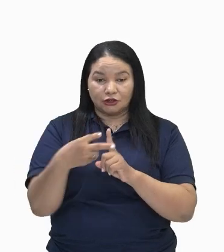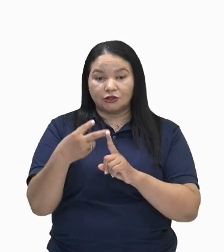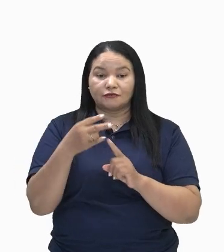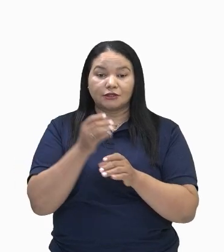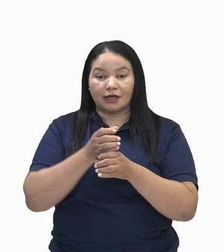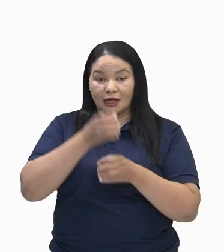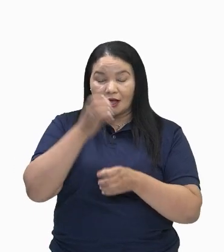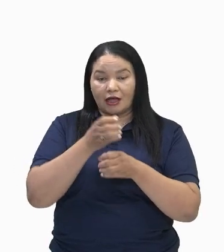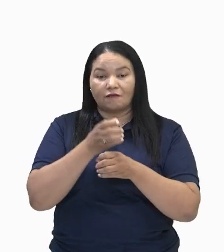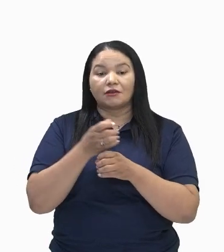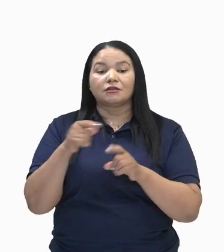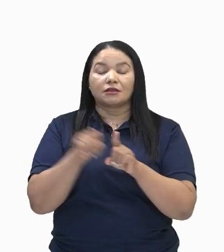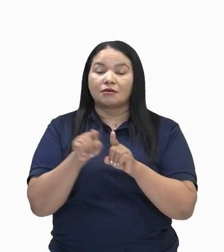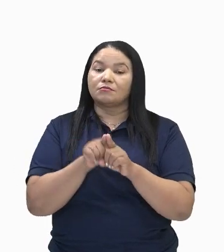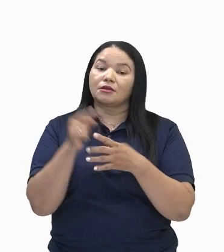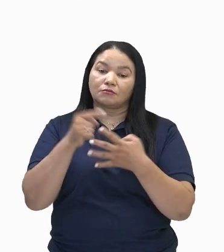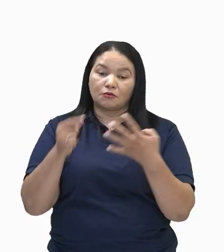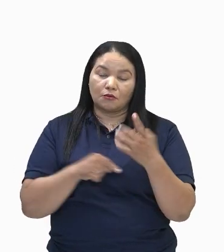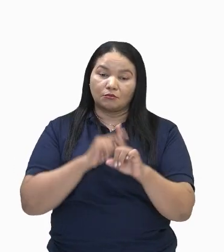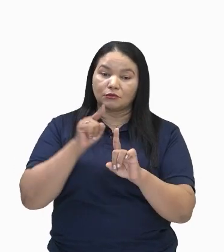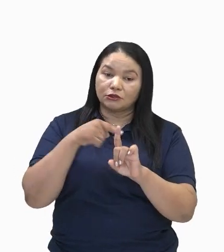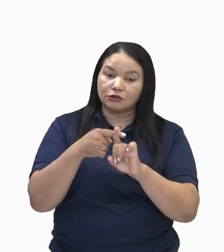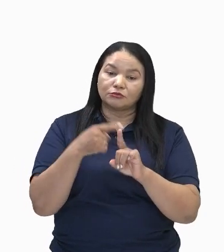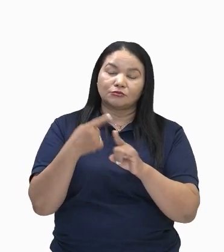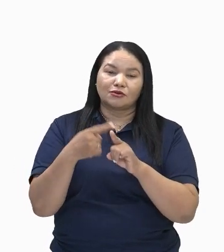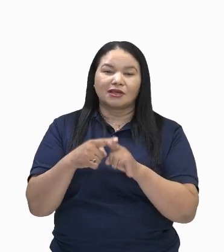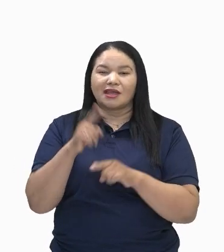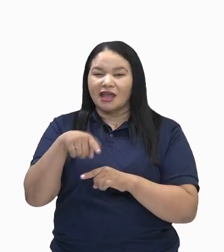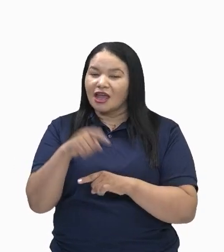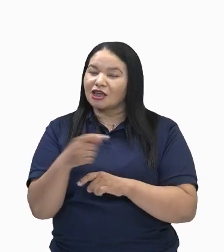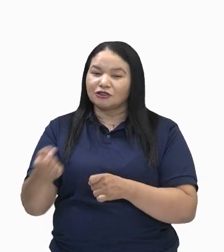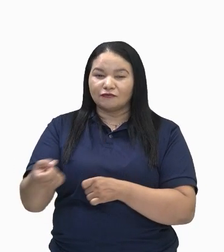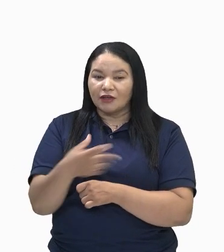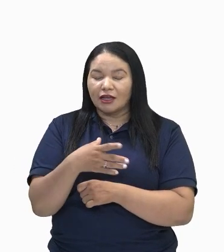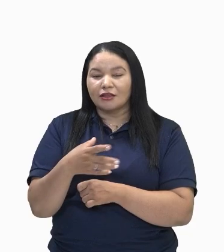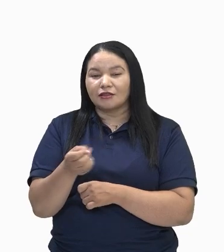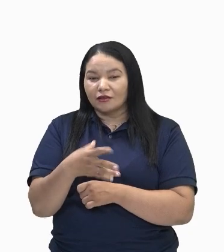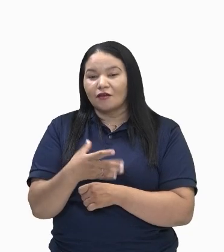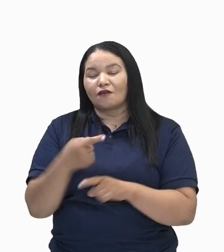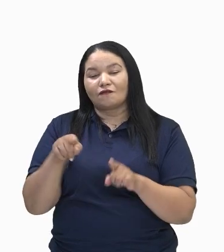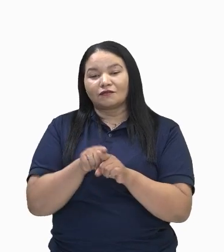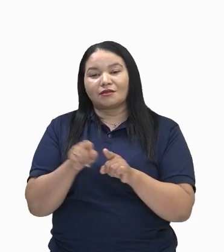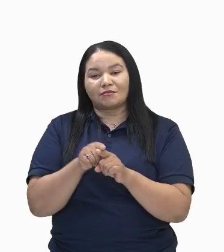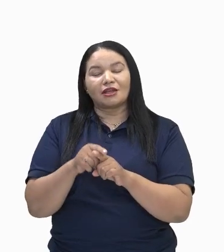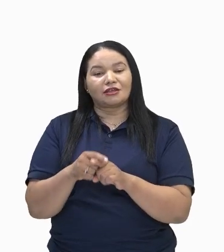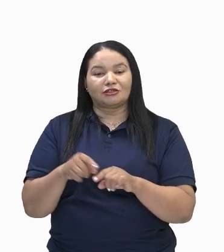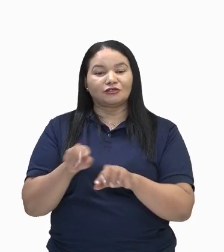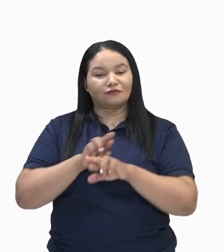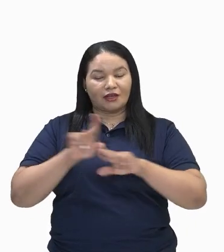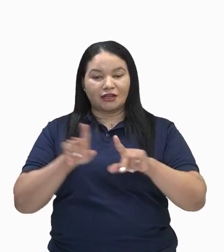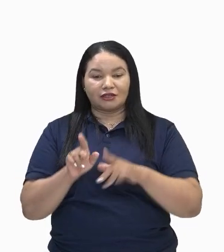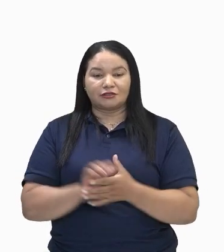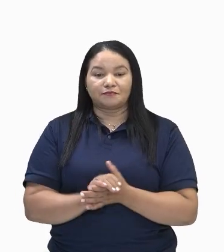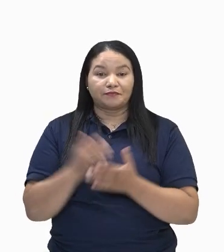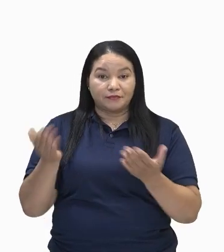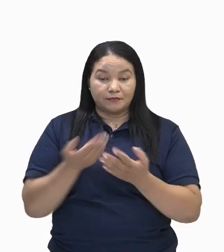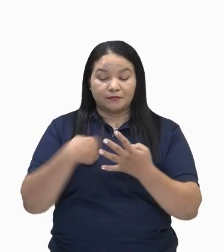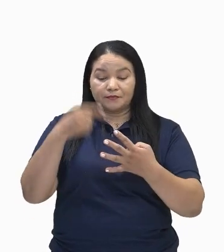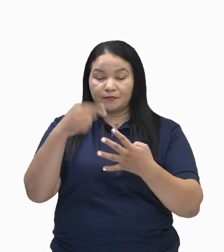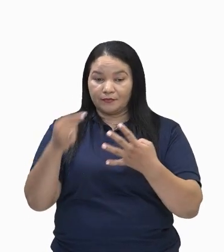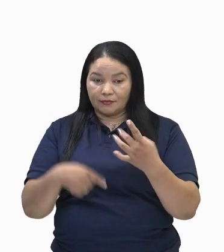positivo porque é inusitado, é inovador, é diferente, chama a atenção, correto? Agora os pontos negativos, por